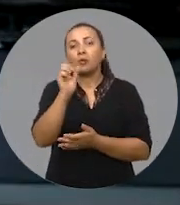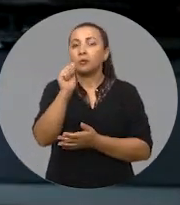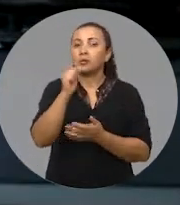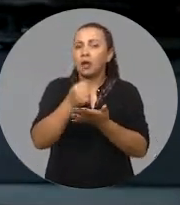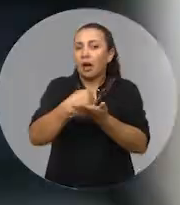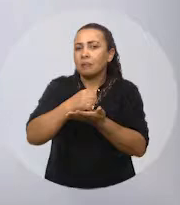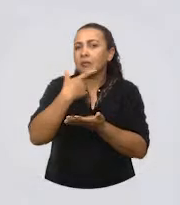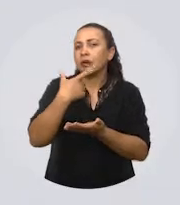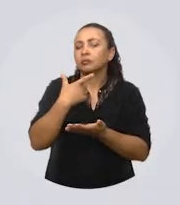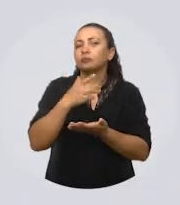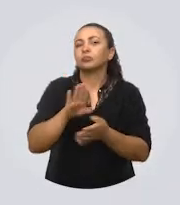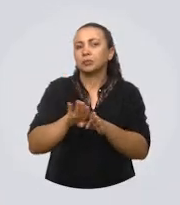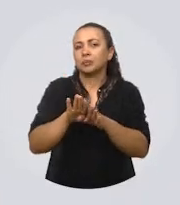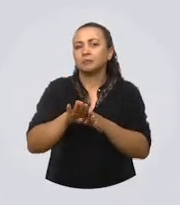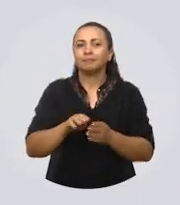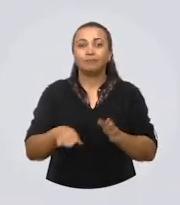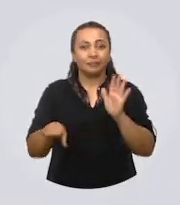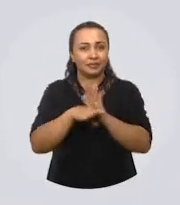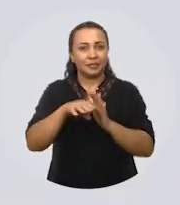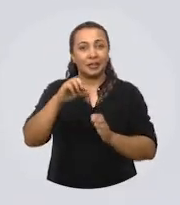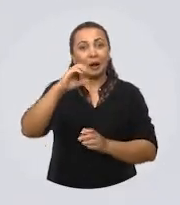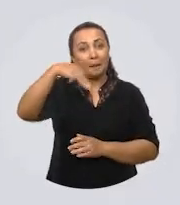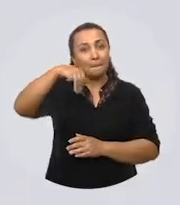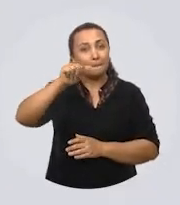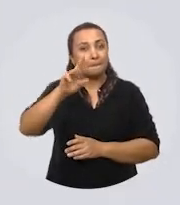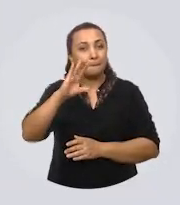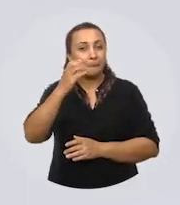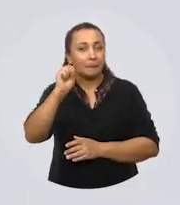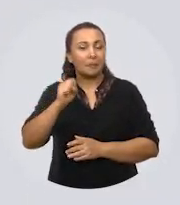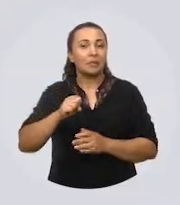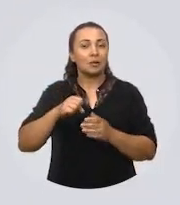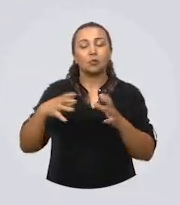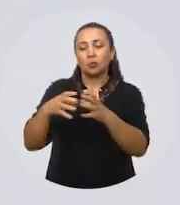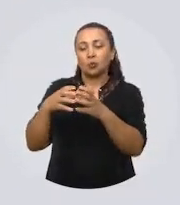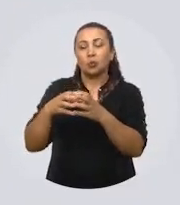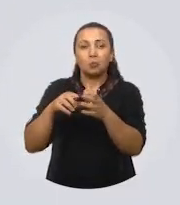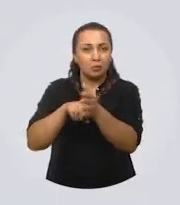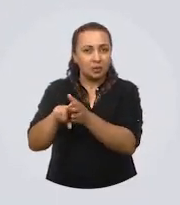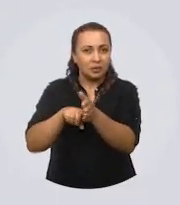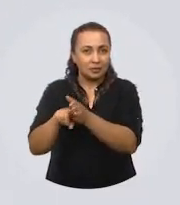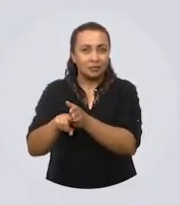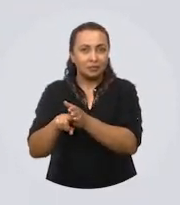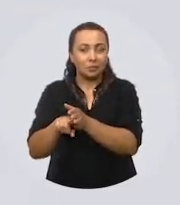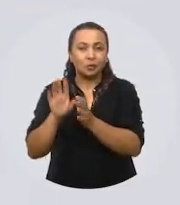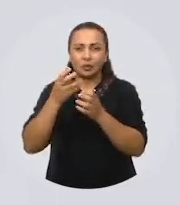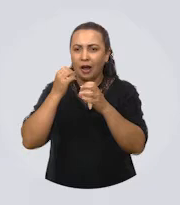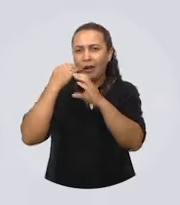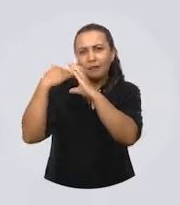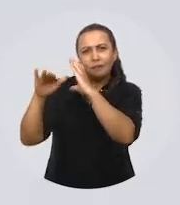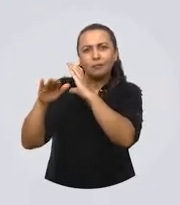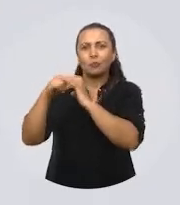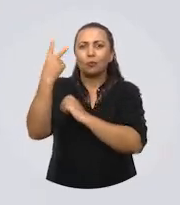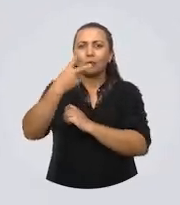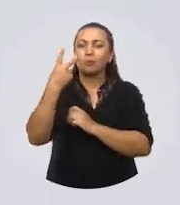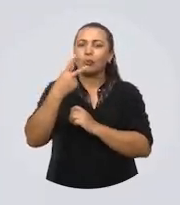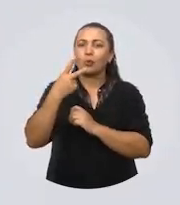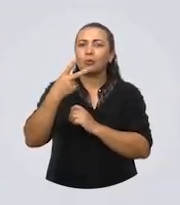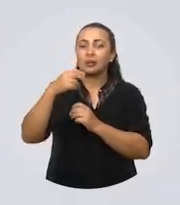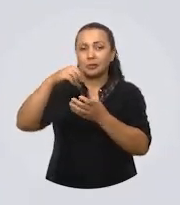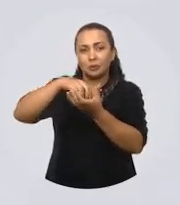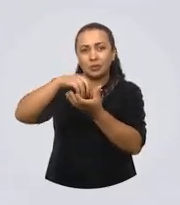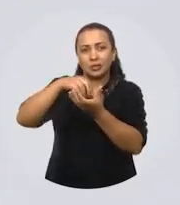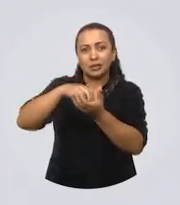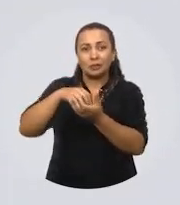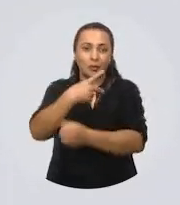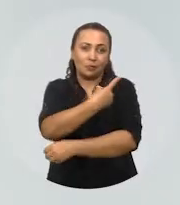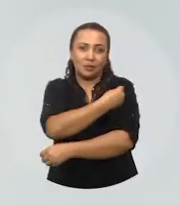potencial antiviral. Até março de 2021, o grupo de pesquisadores da UESC enviou 2 inibidores do cacau para o laboratório no Centro de